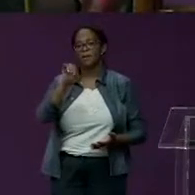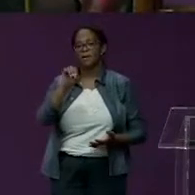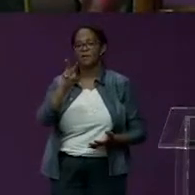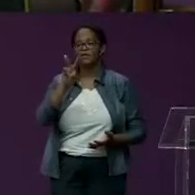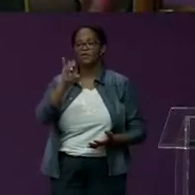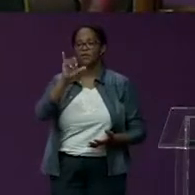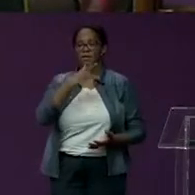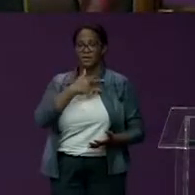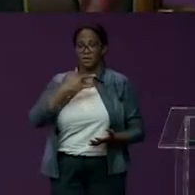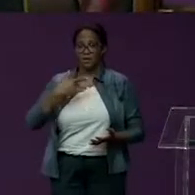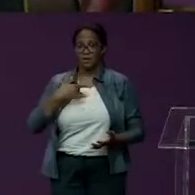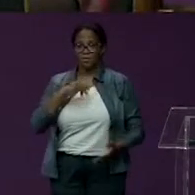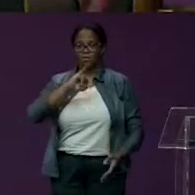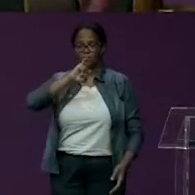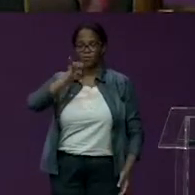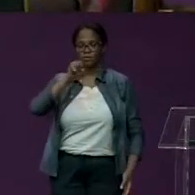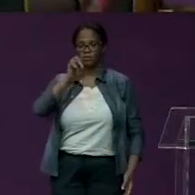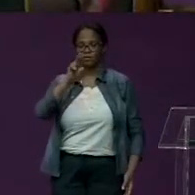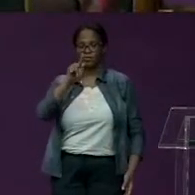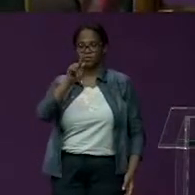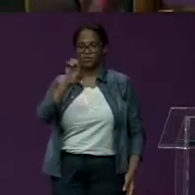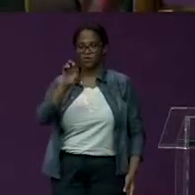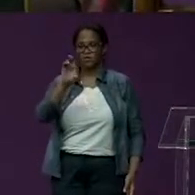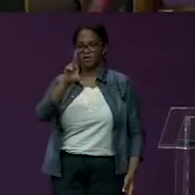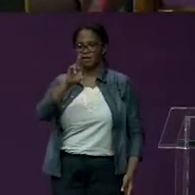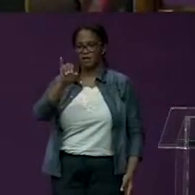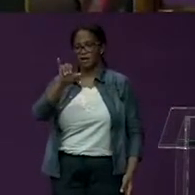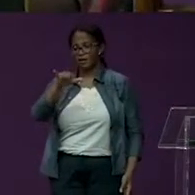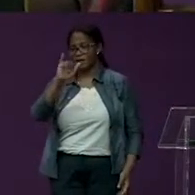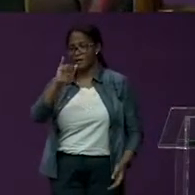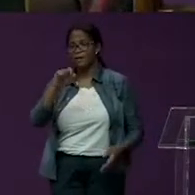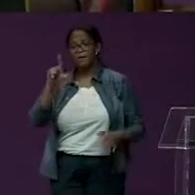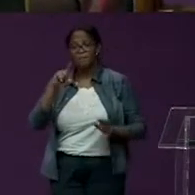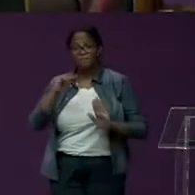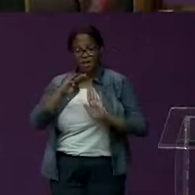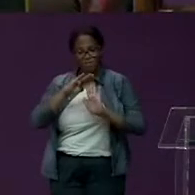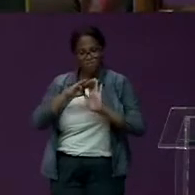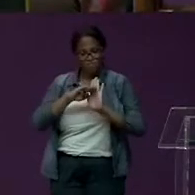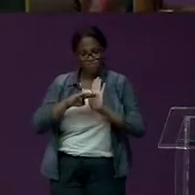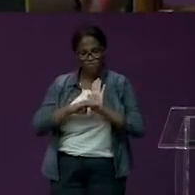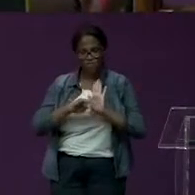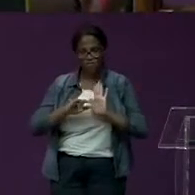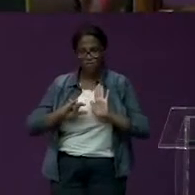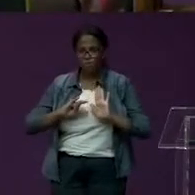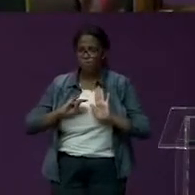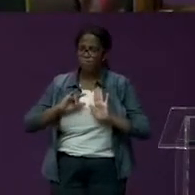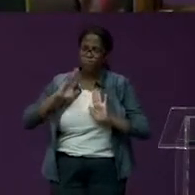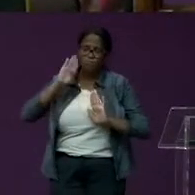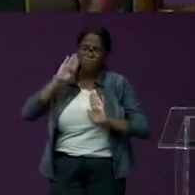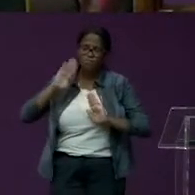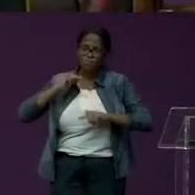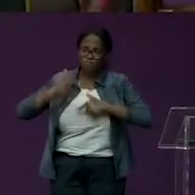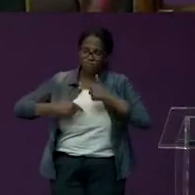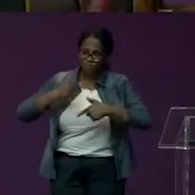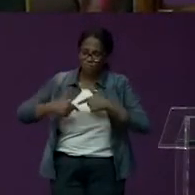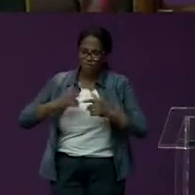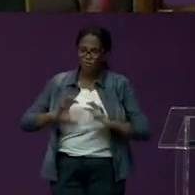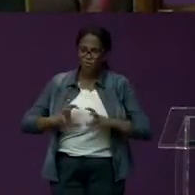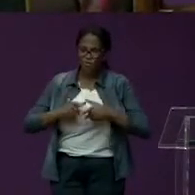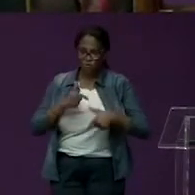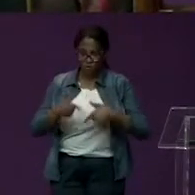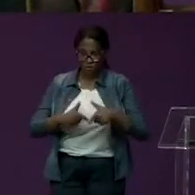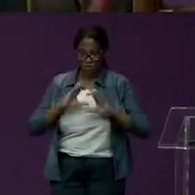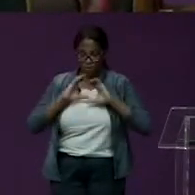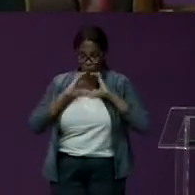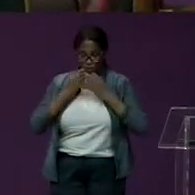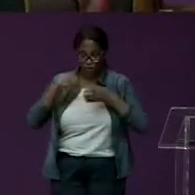Jorge Carelli, que cumpre um papel fundamental. E essa agenda hoje é a agenda de um grupo de trabalho que, no Congresso Interno, já nos trouxe